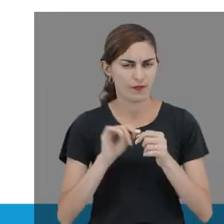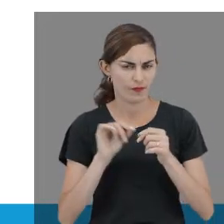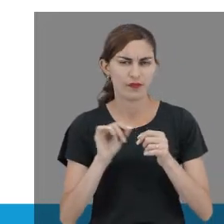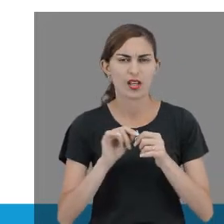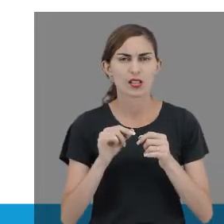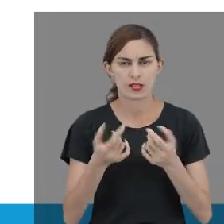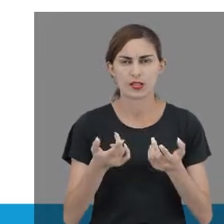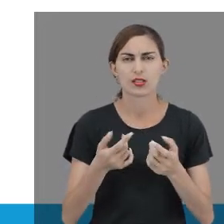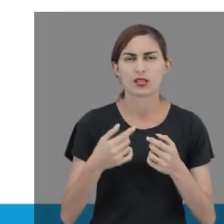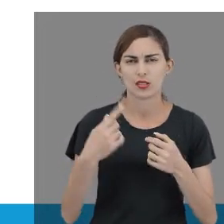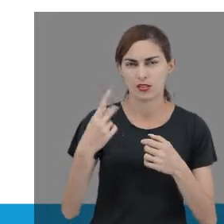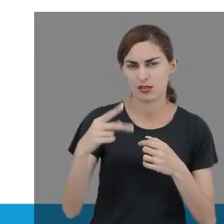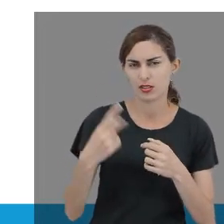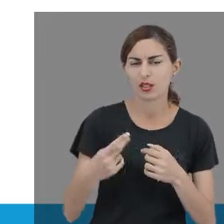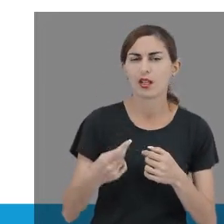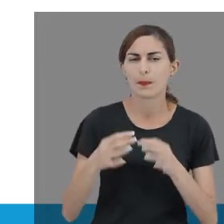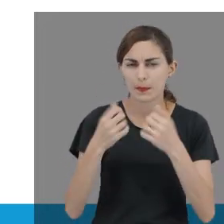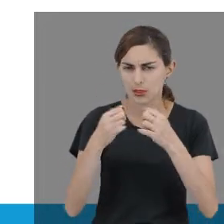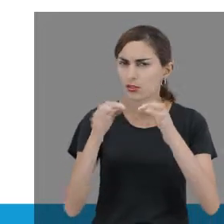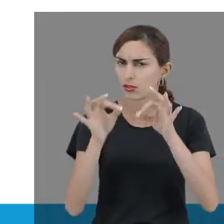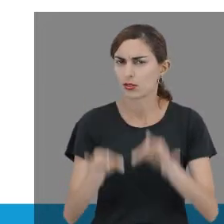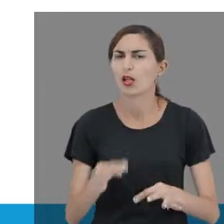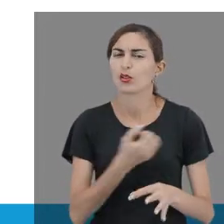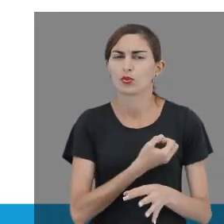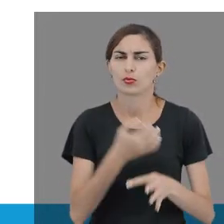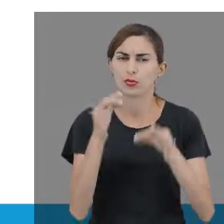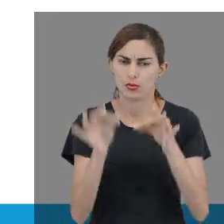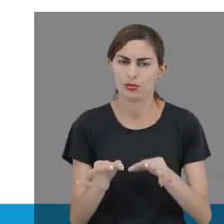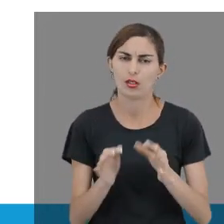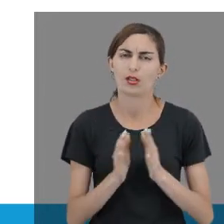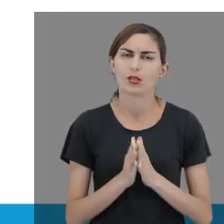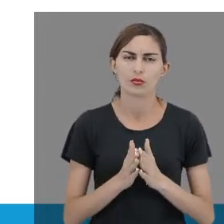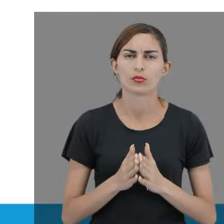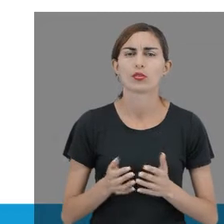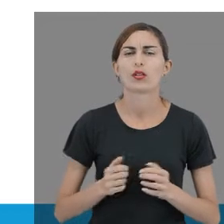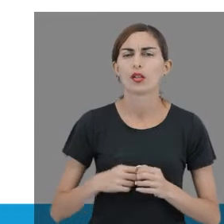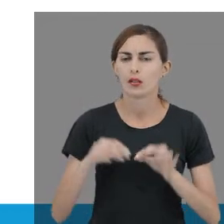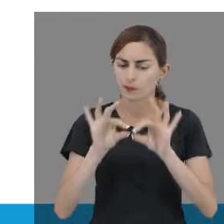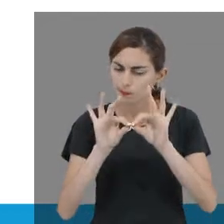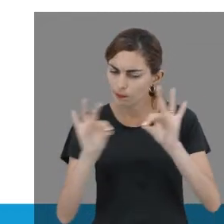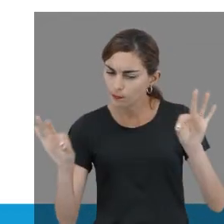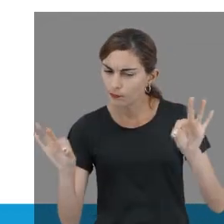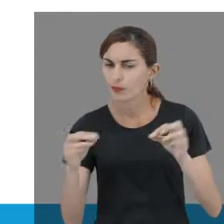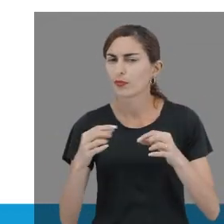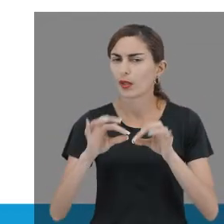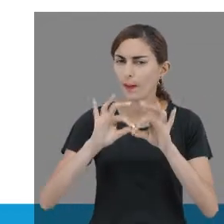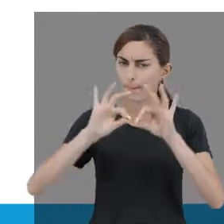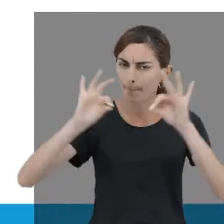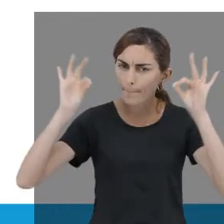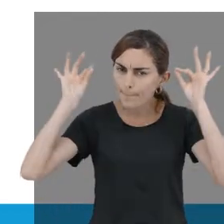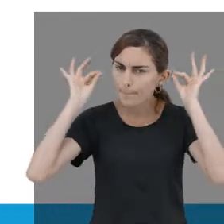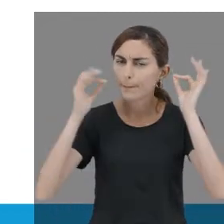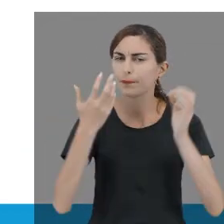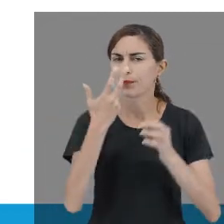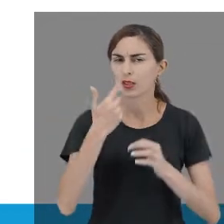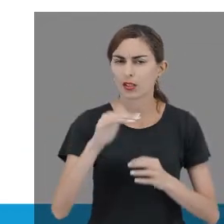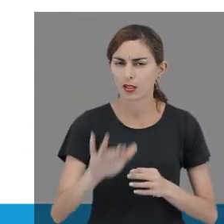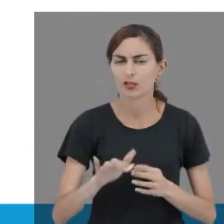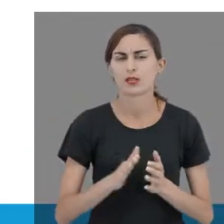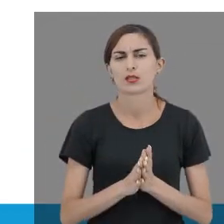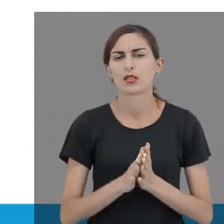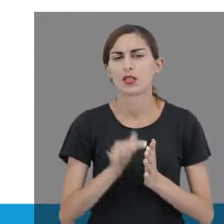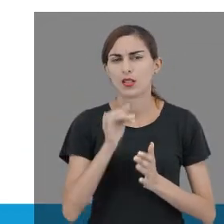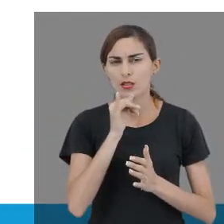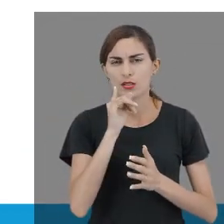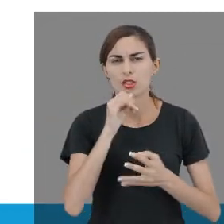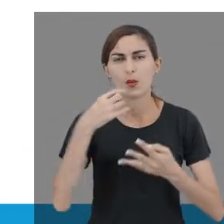fazer a circunferência da criança com a maior precisão possível, né? Tentando garantir essa precisão, porque esses erros de medições prejudicam muito a criança, por exemplo,